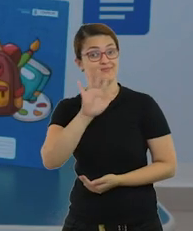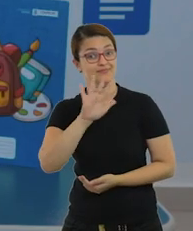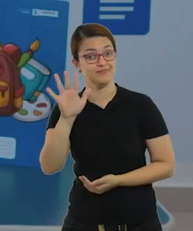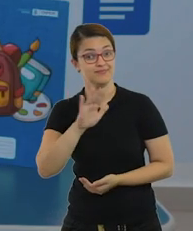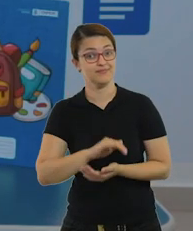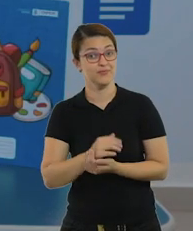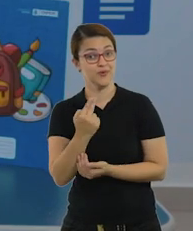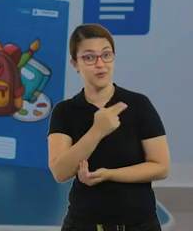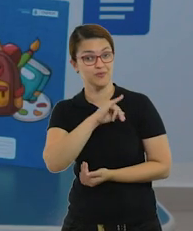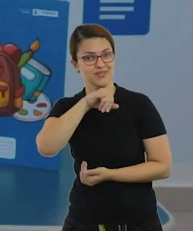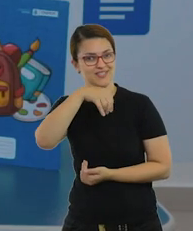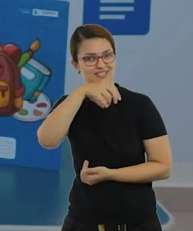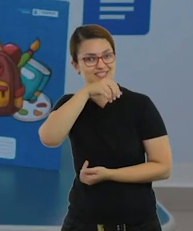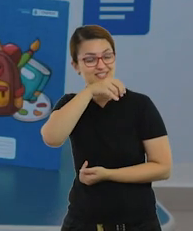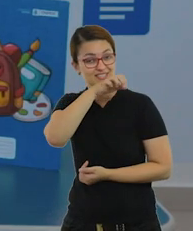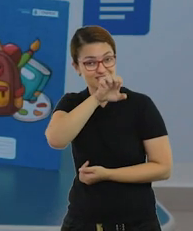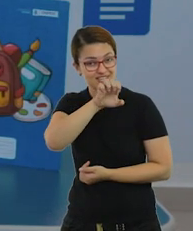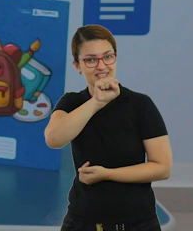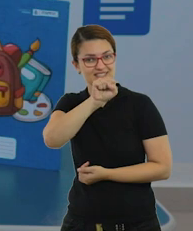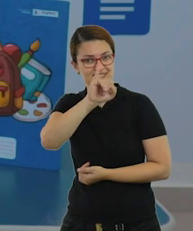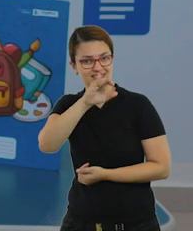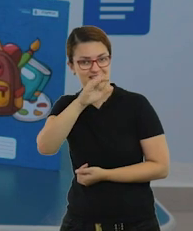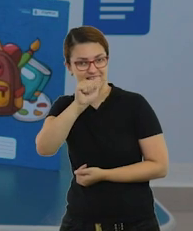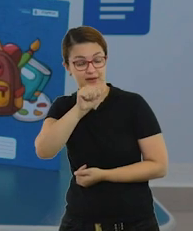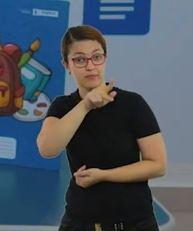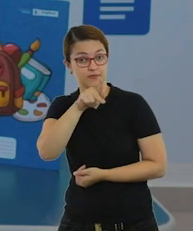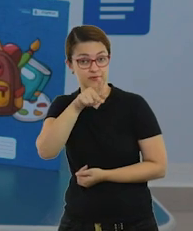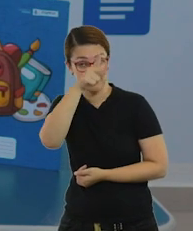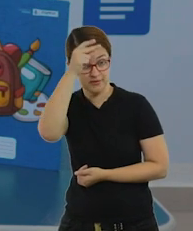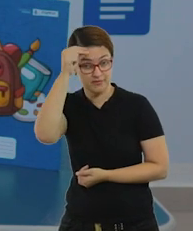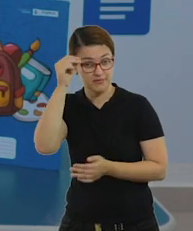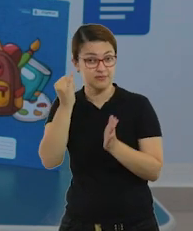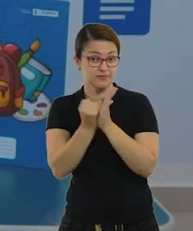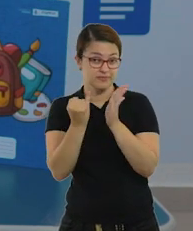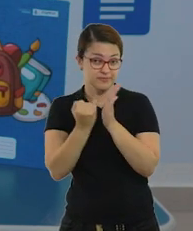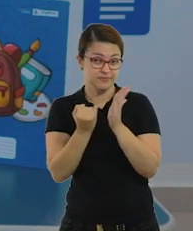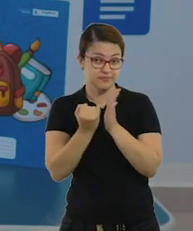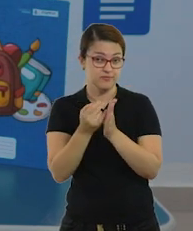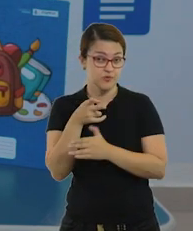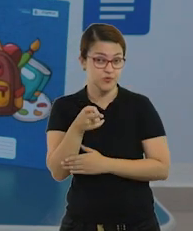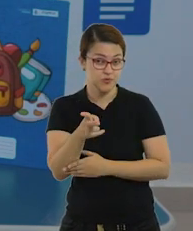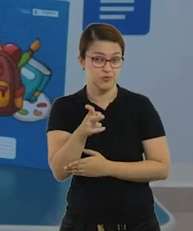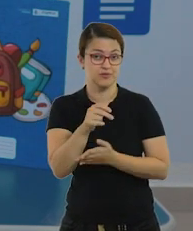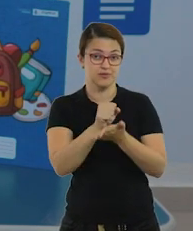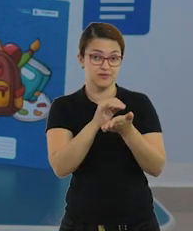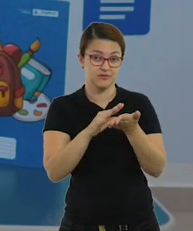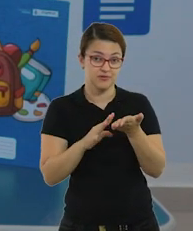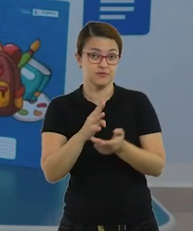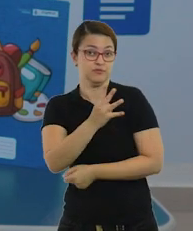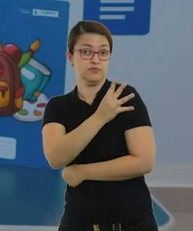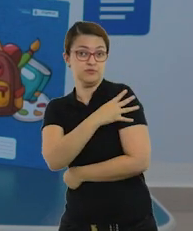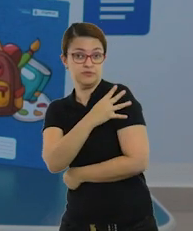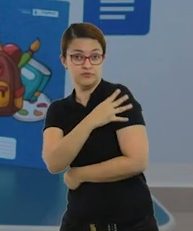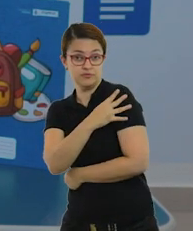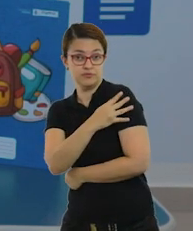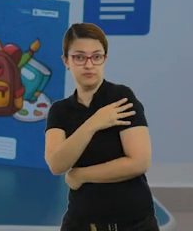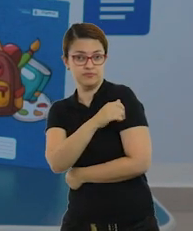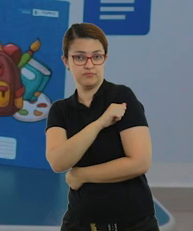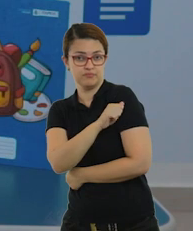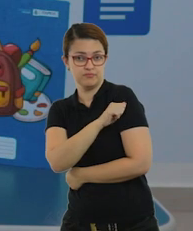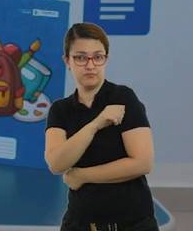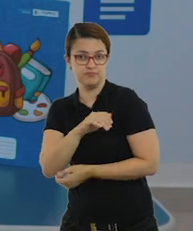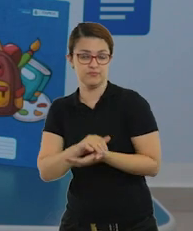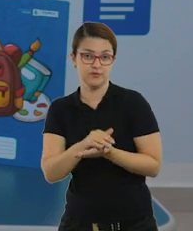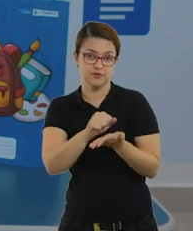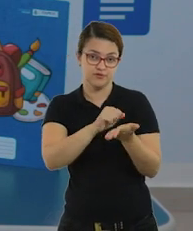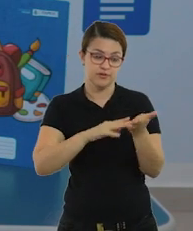Olá, eu sou a Jéssica, professora da Rede Municipal de Itapevi. Hoje eu vim dar continuidade às atividades para os alunos do quarto ano. O link lição